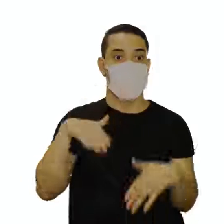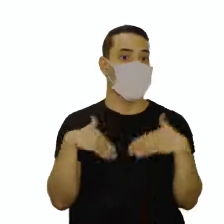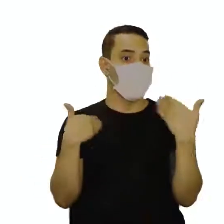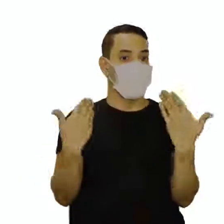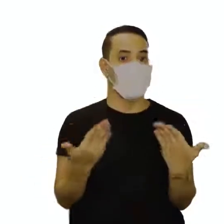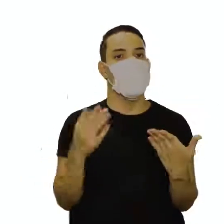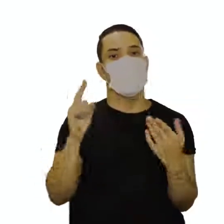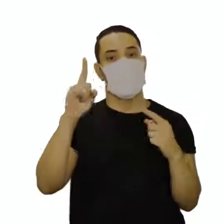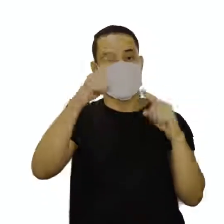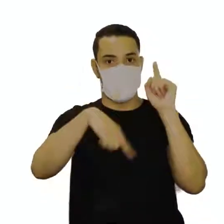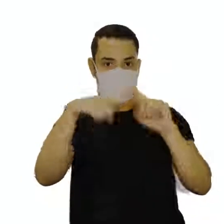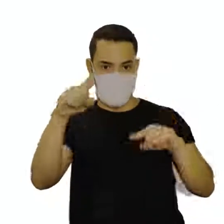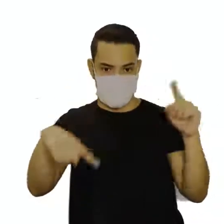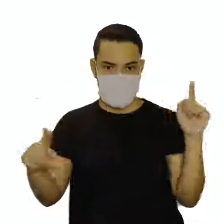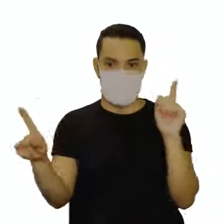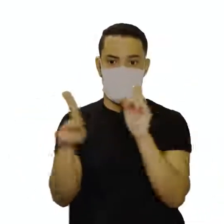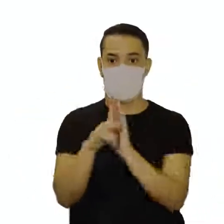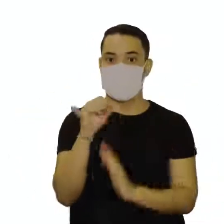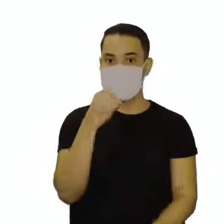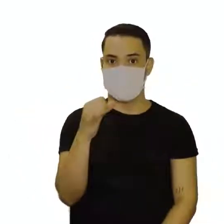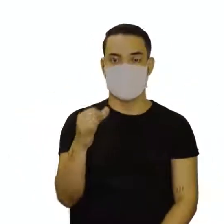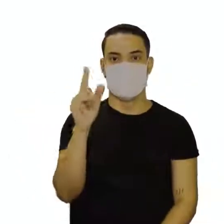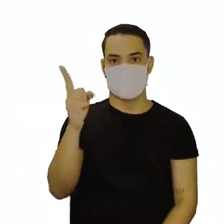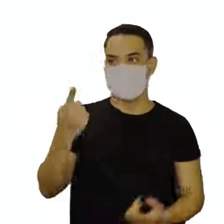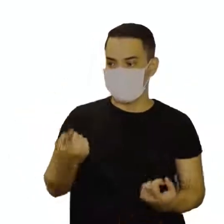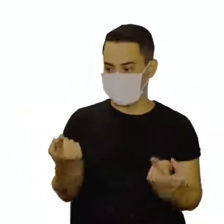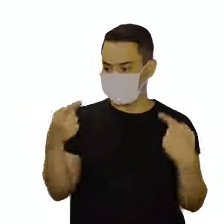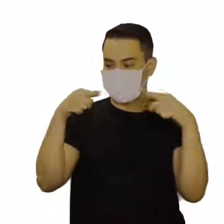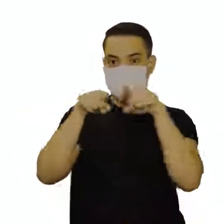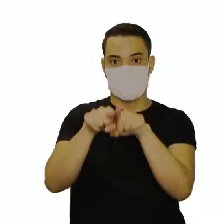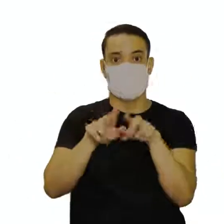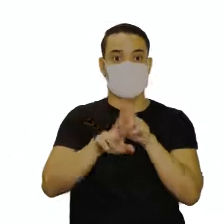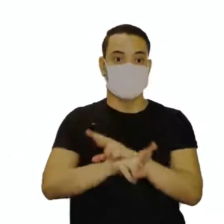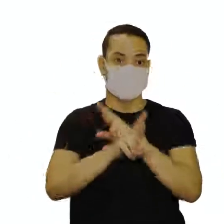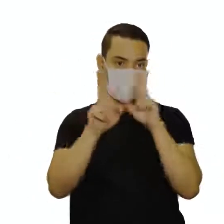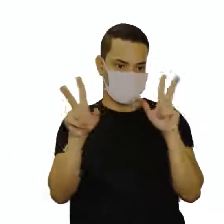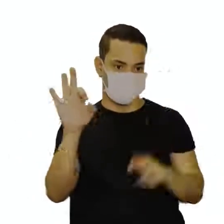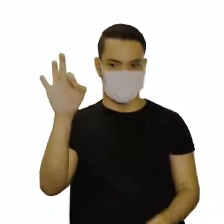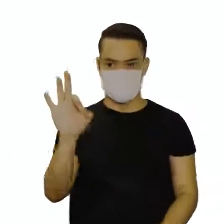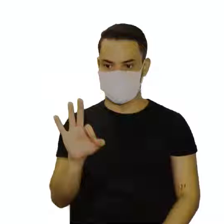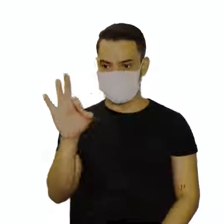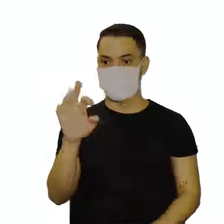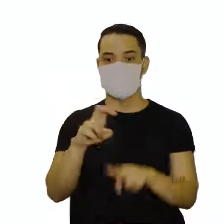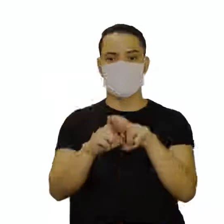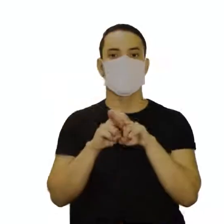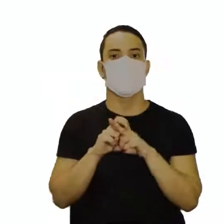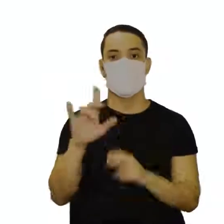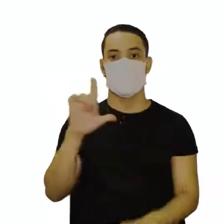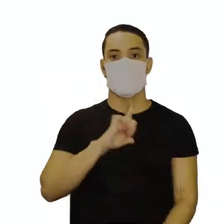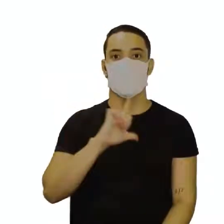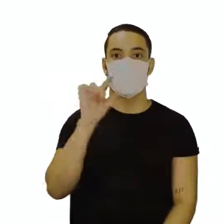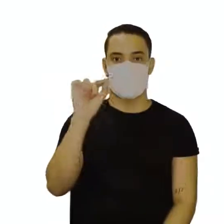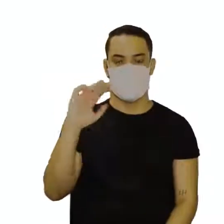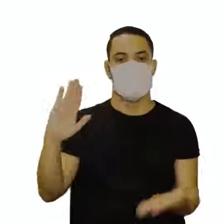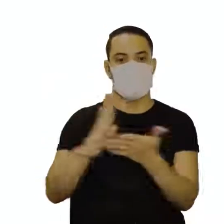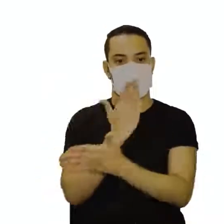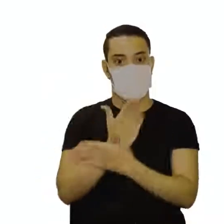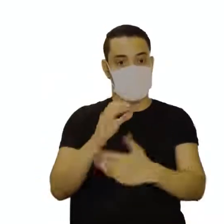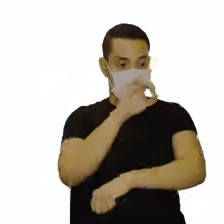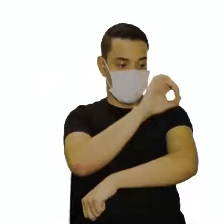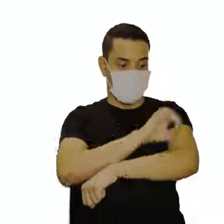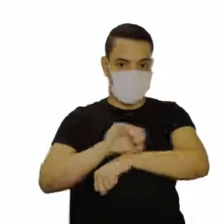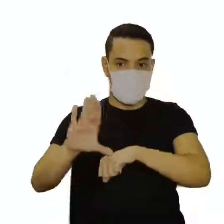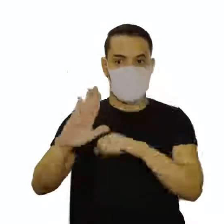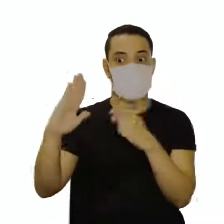a variação da corrente elétrica é proporcional à variação da diferença de potencial. Então, existem condutores,